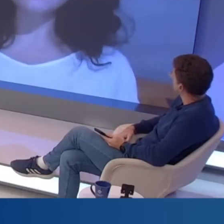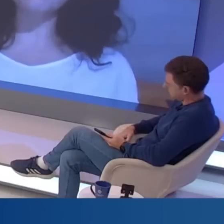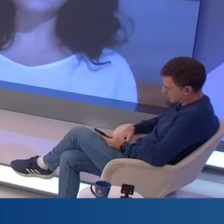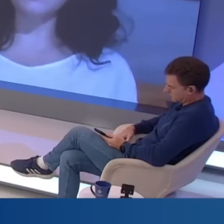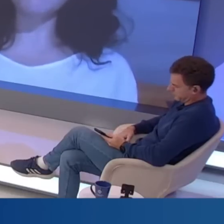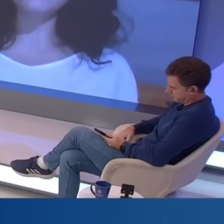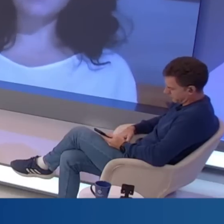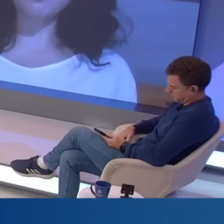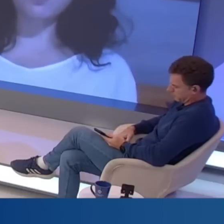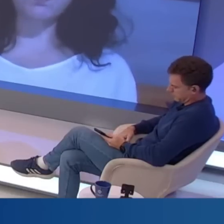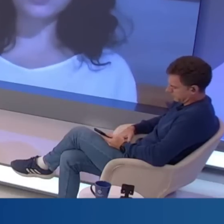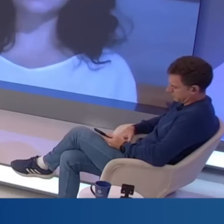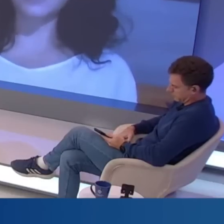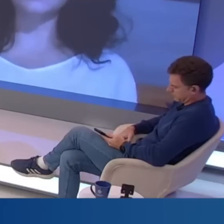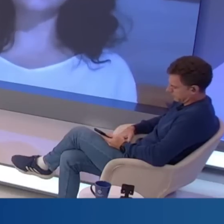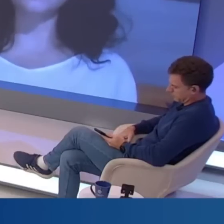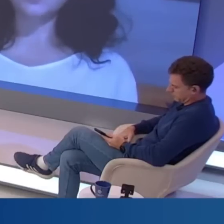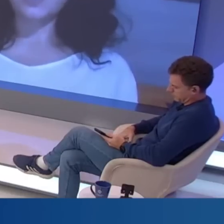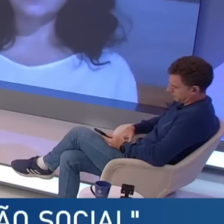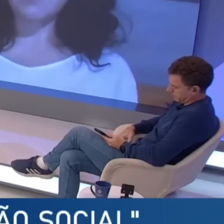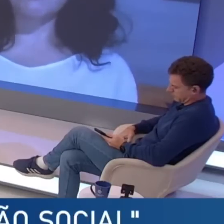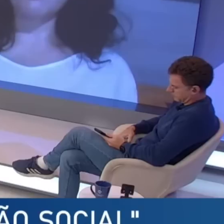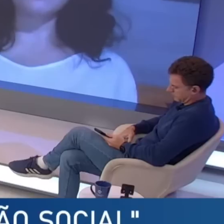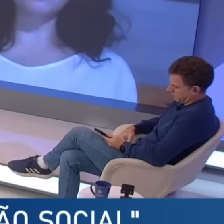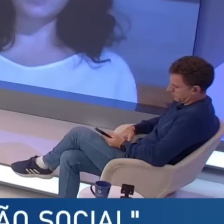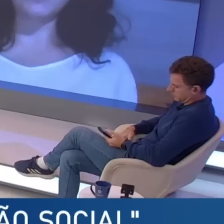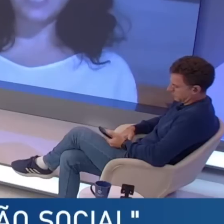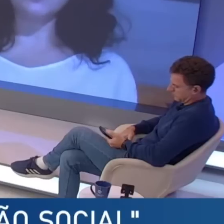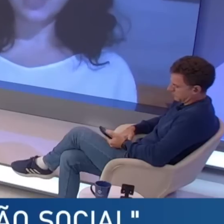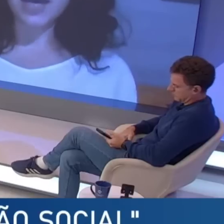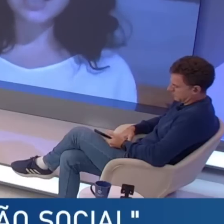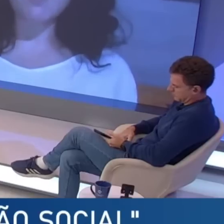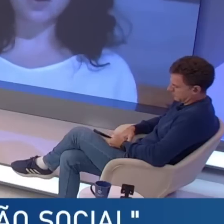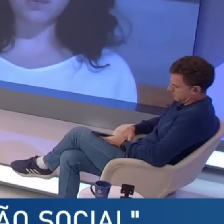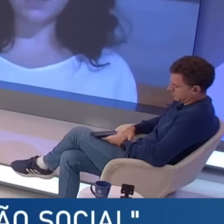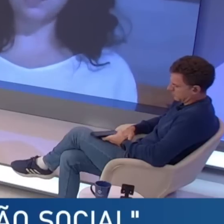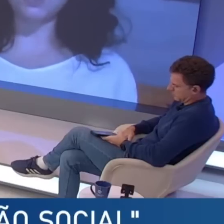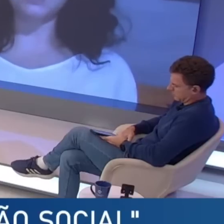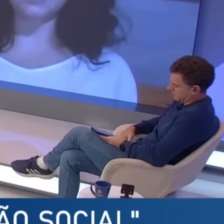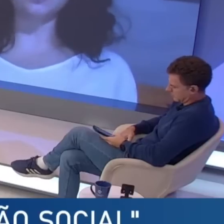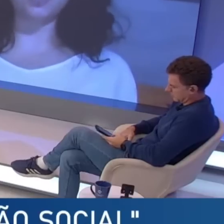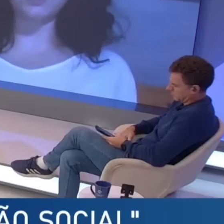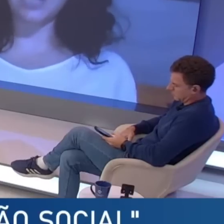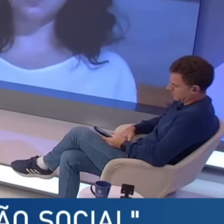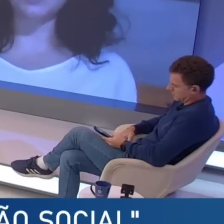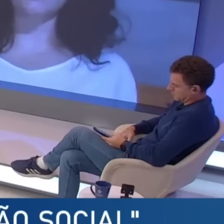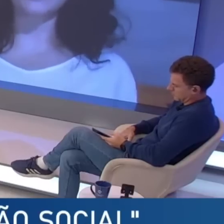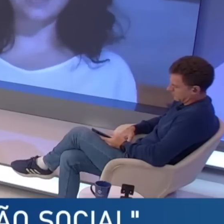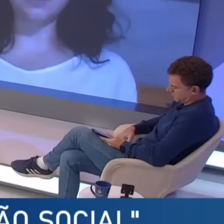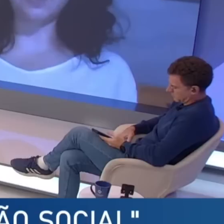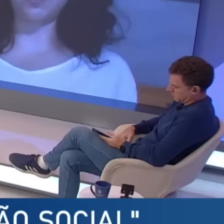sabe responder, sabe onde busca dados, tem uma informação de qualidade, ganha o argumento porque tem legitimidade,